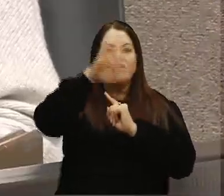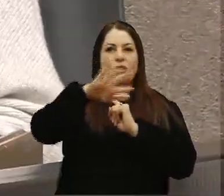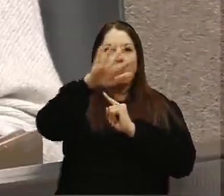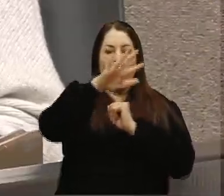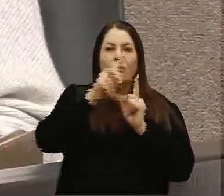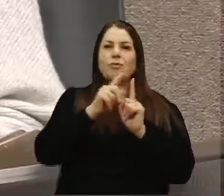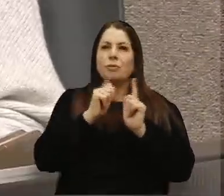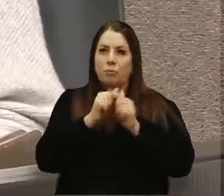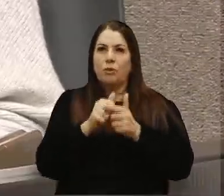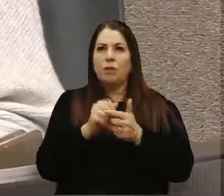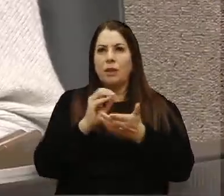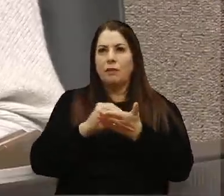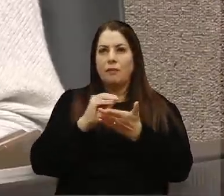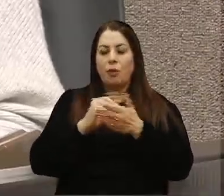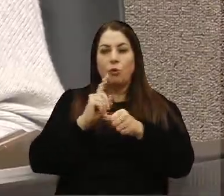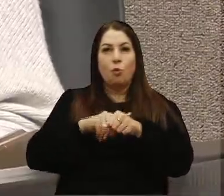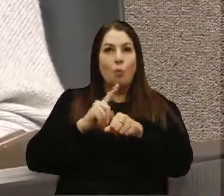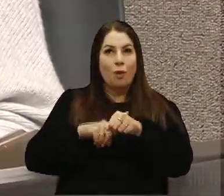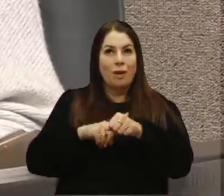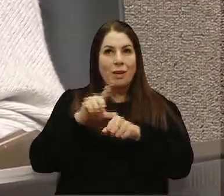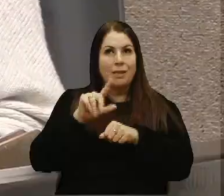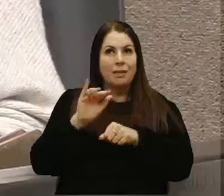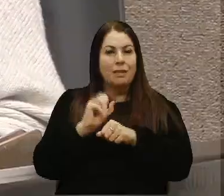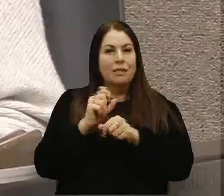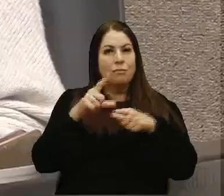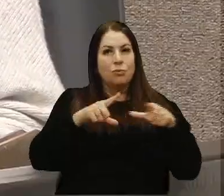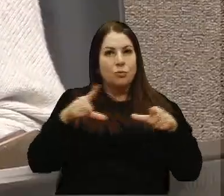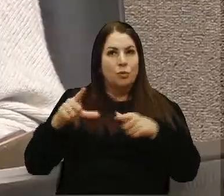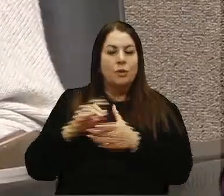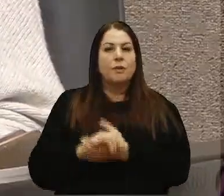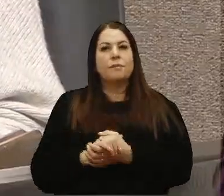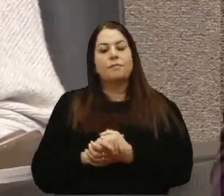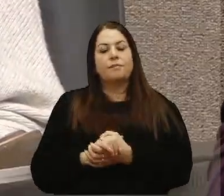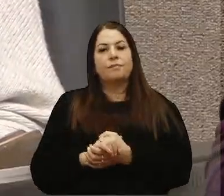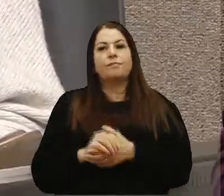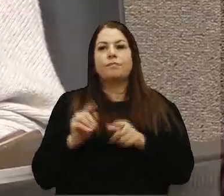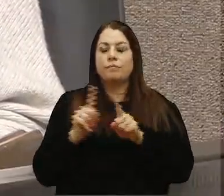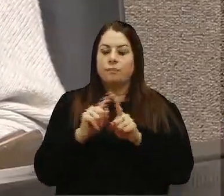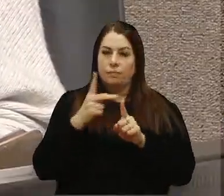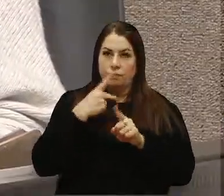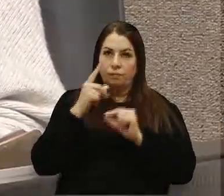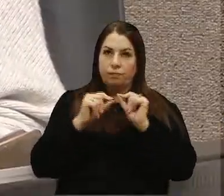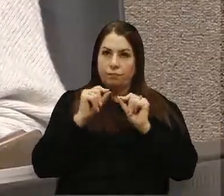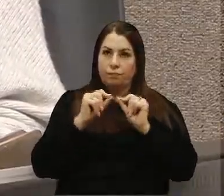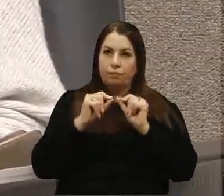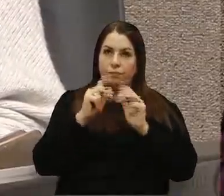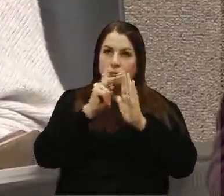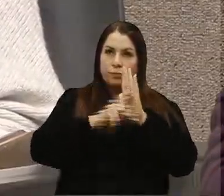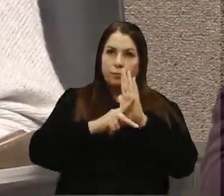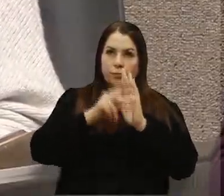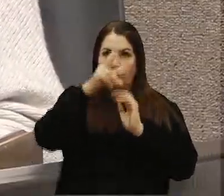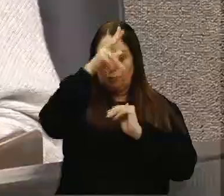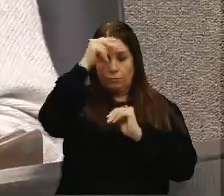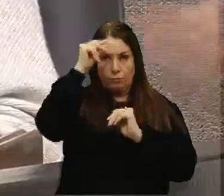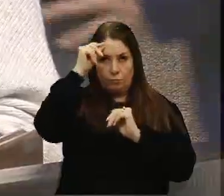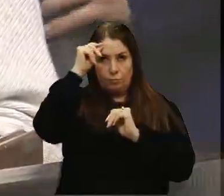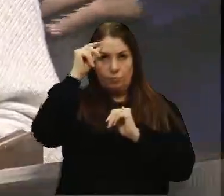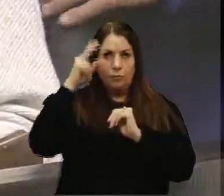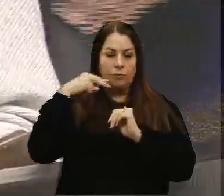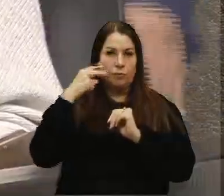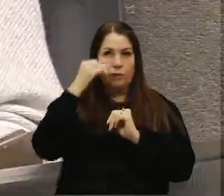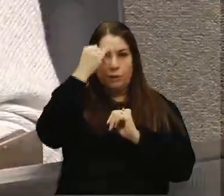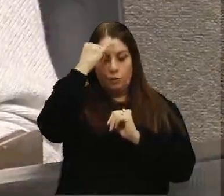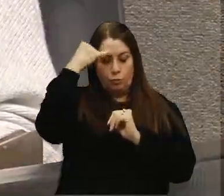e a falta de horários e linhas em muitos locais. E também falar um pouquinho sobre o plano municipal. O vereador